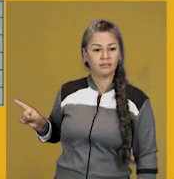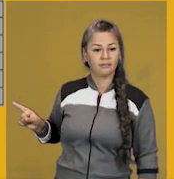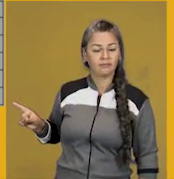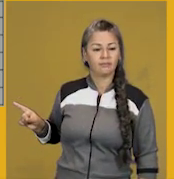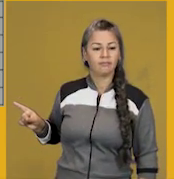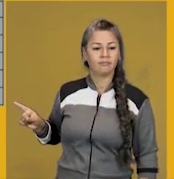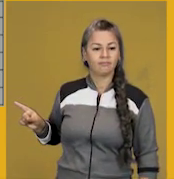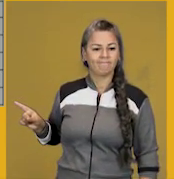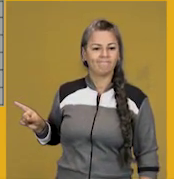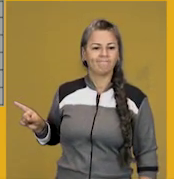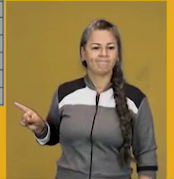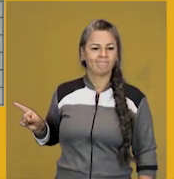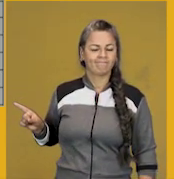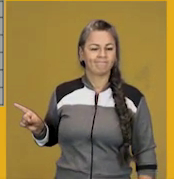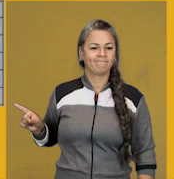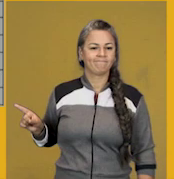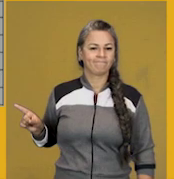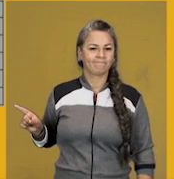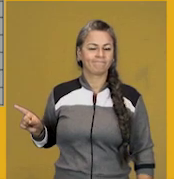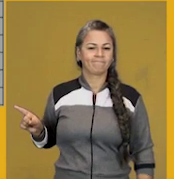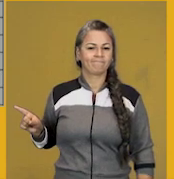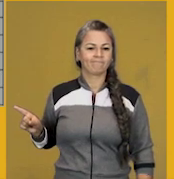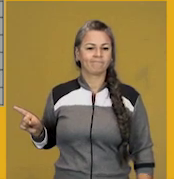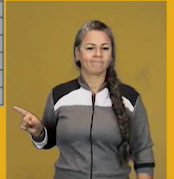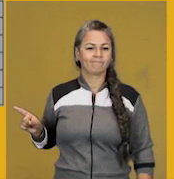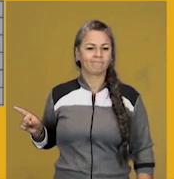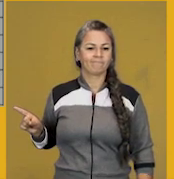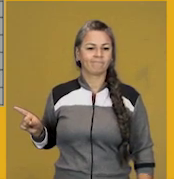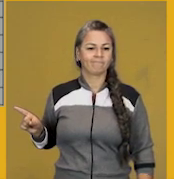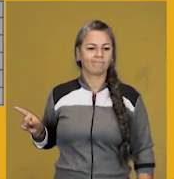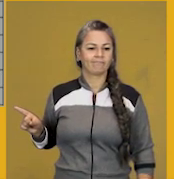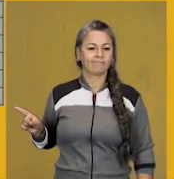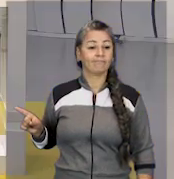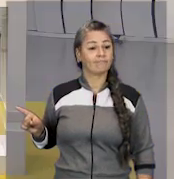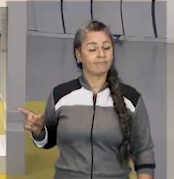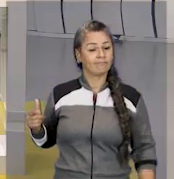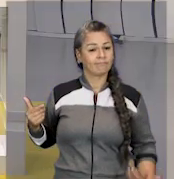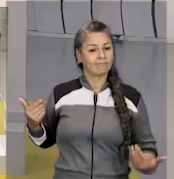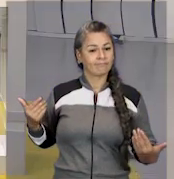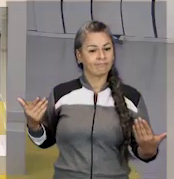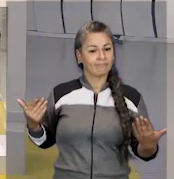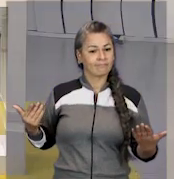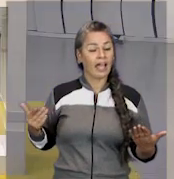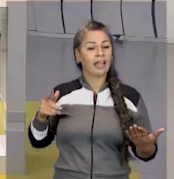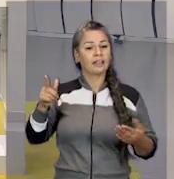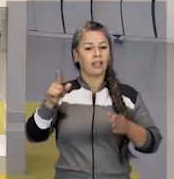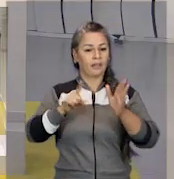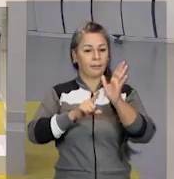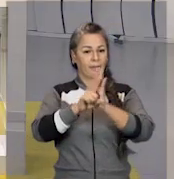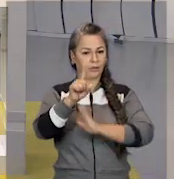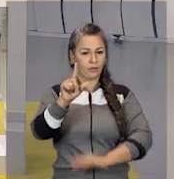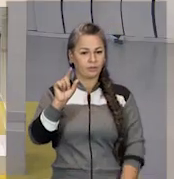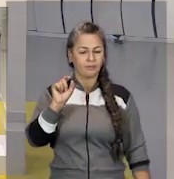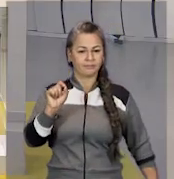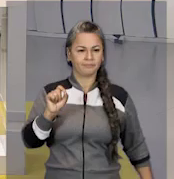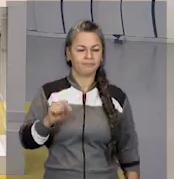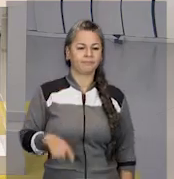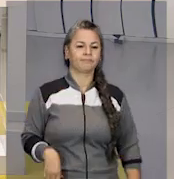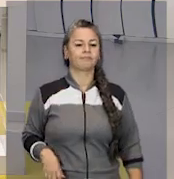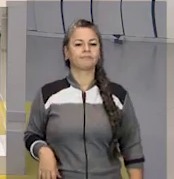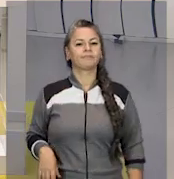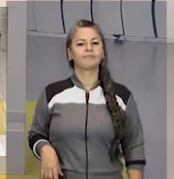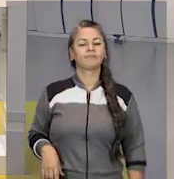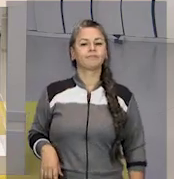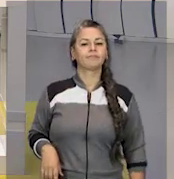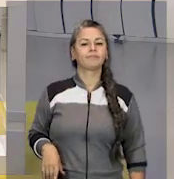que 55% de perda. O que que a gente tem aqui então? A pergunta da questão. Para atribuir